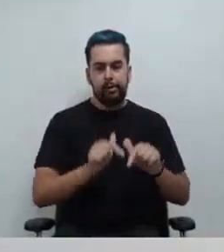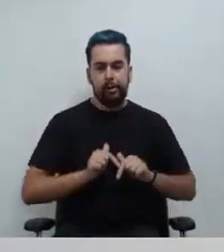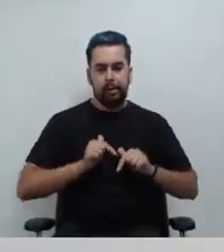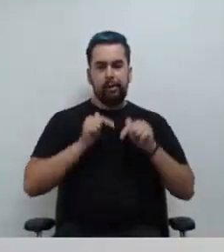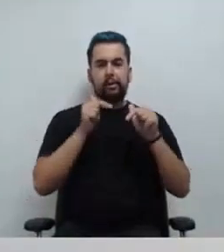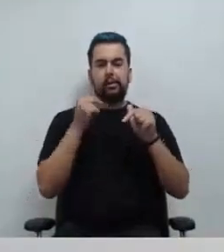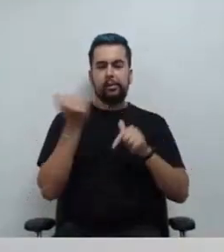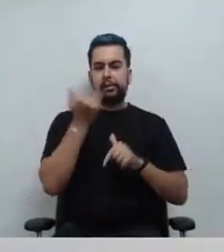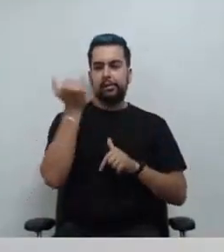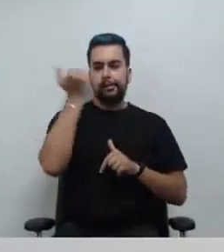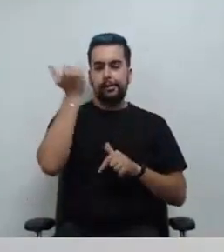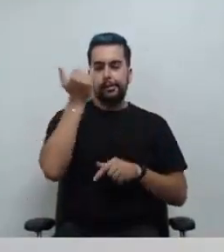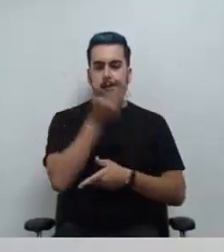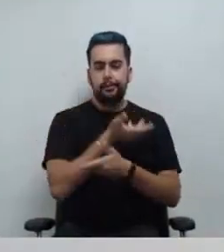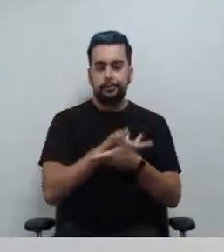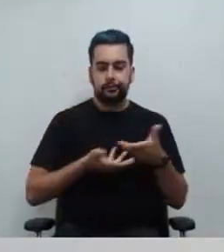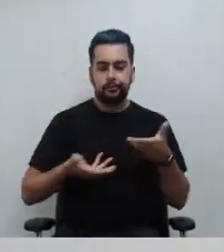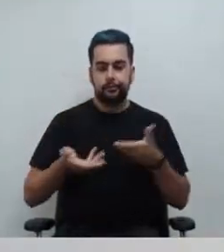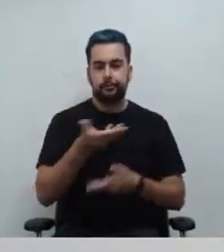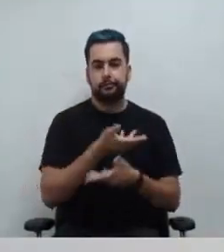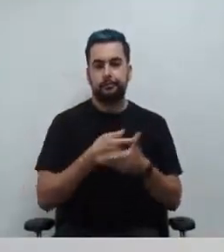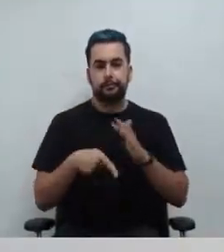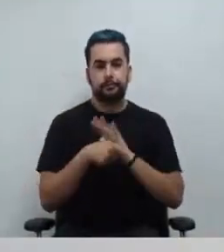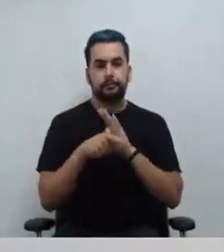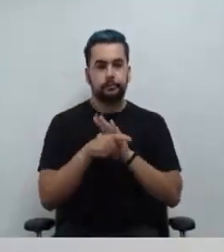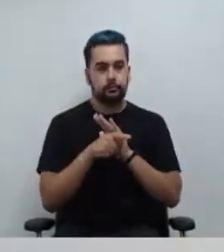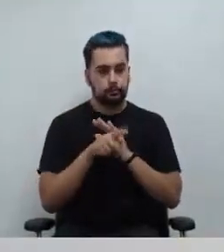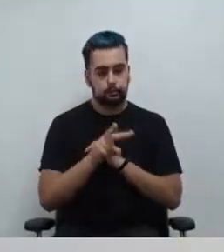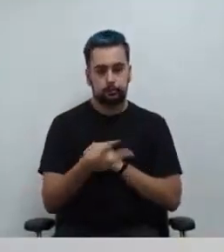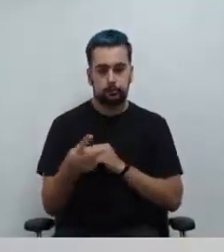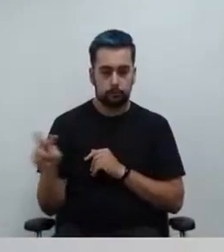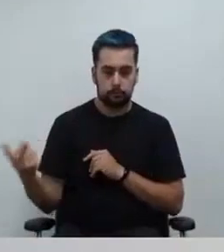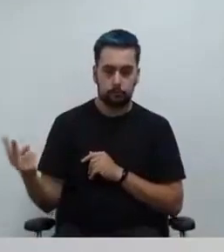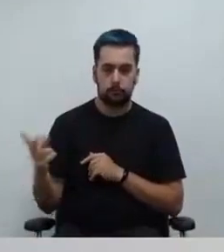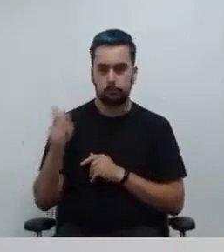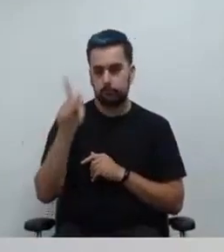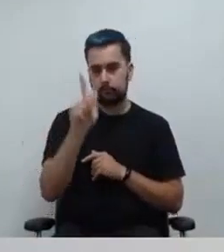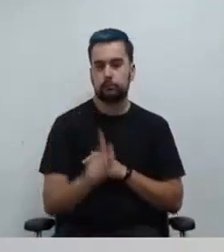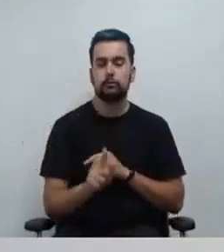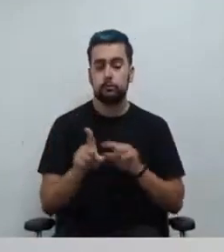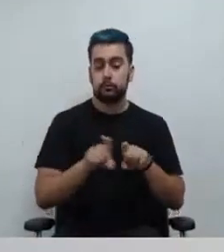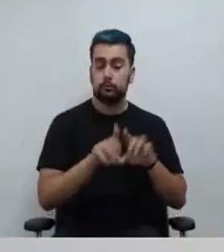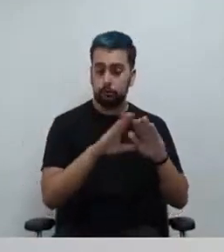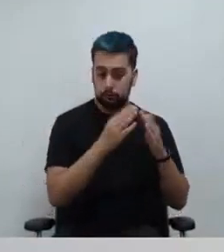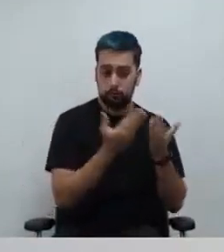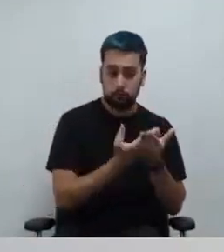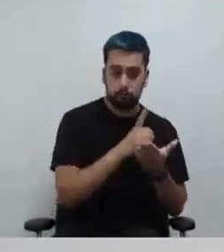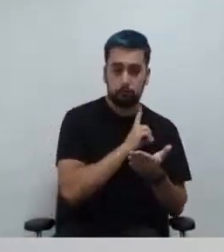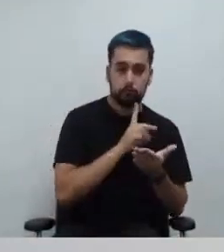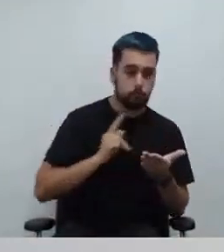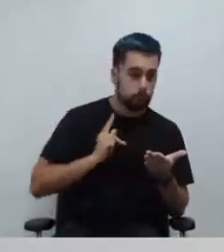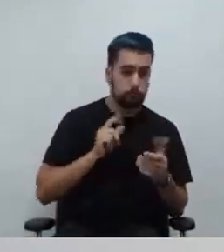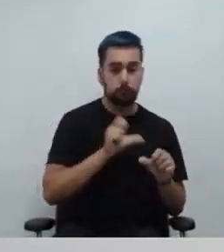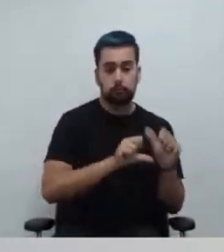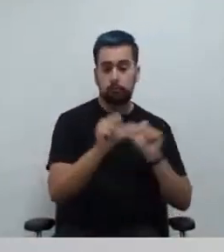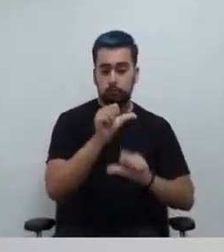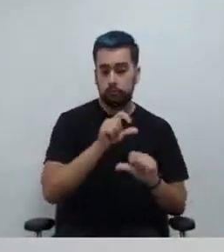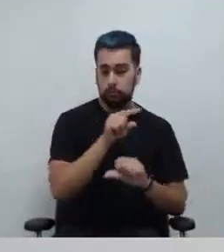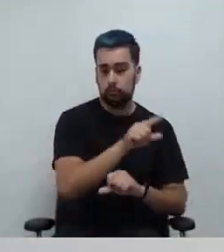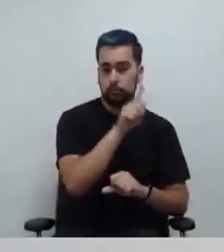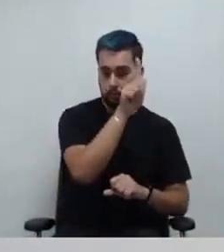importante numa transição de gestão, de escola da Defensoria Pública, que também, né, está em